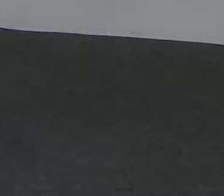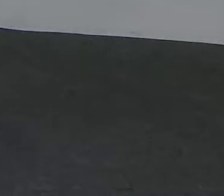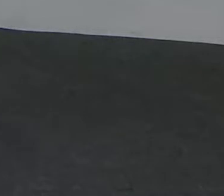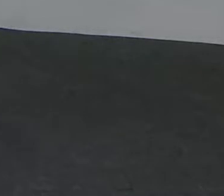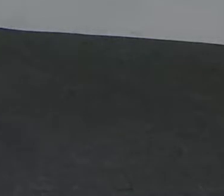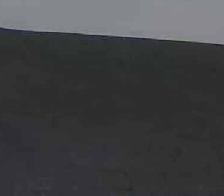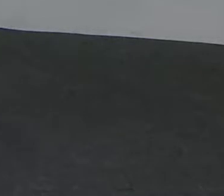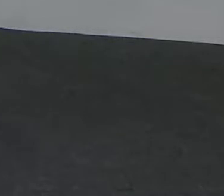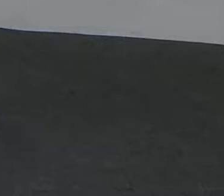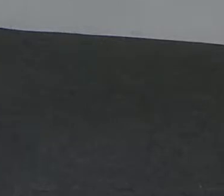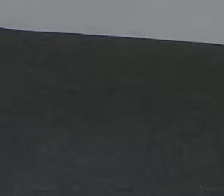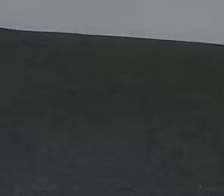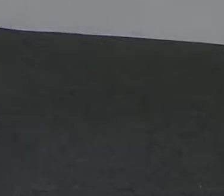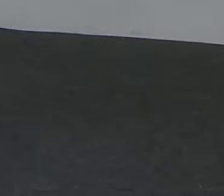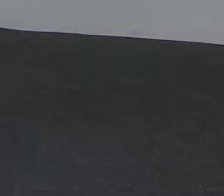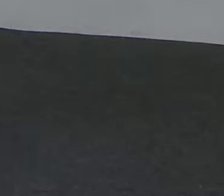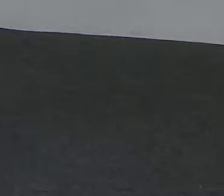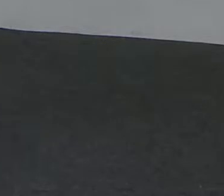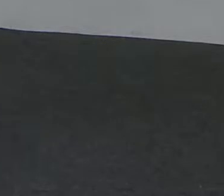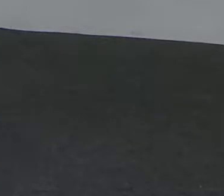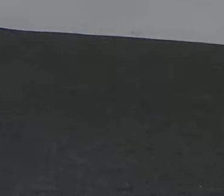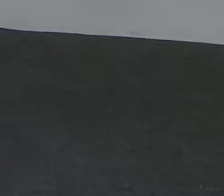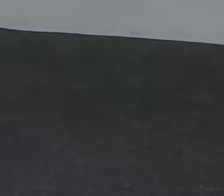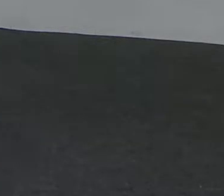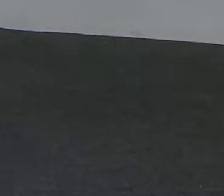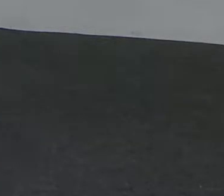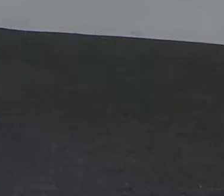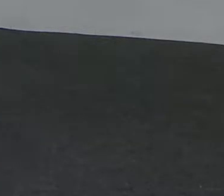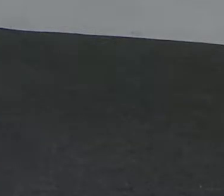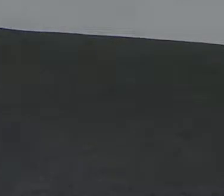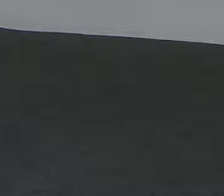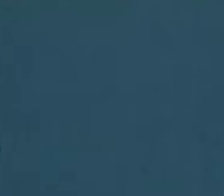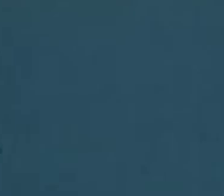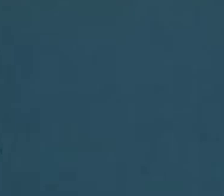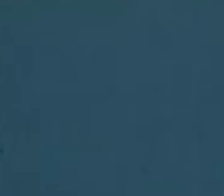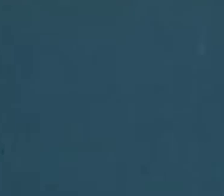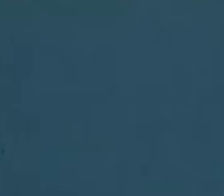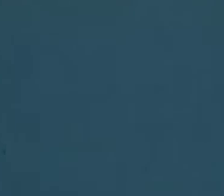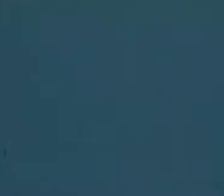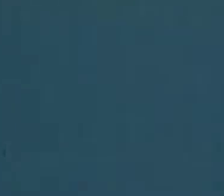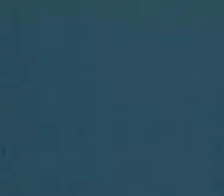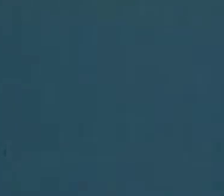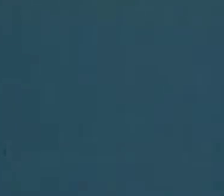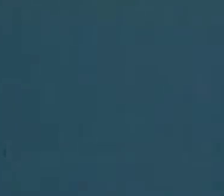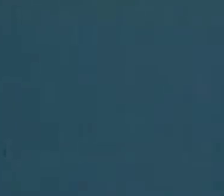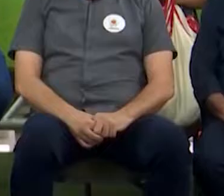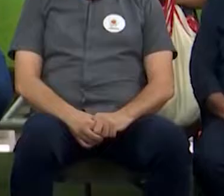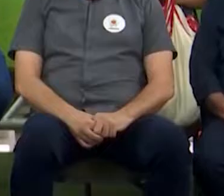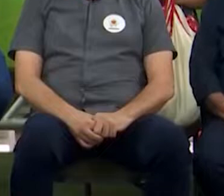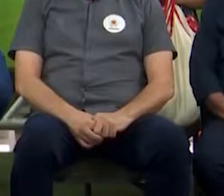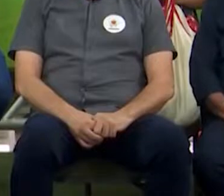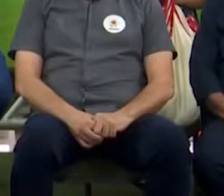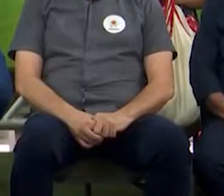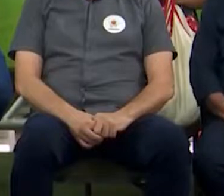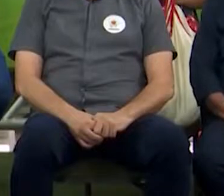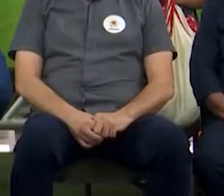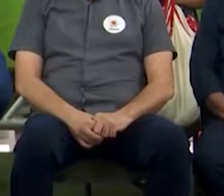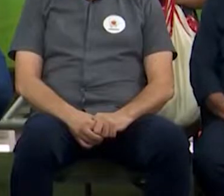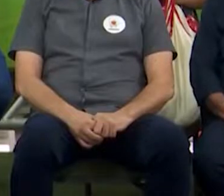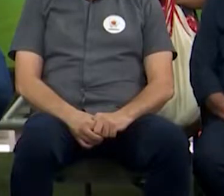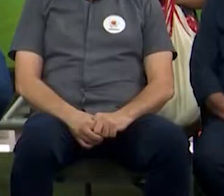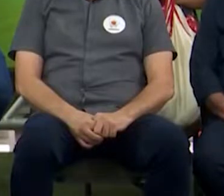com a participação de prefeitos de 58 municípios. Também conhecida como a Lei Wilson Brandão, a universalização